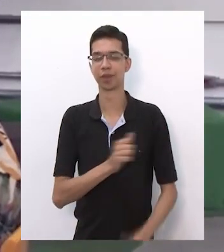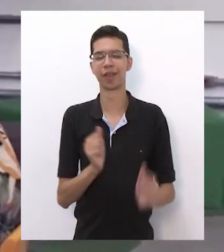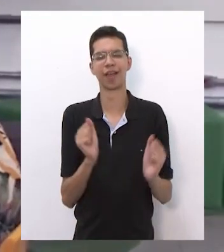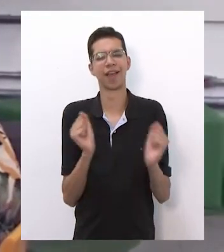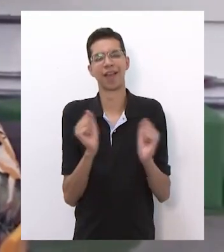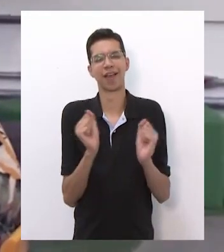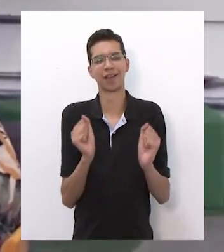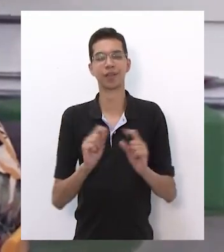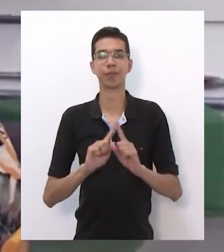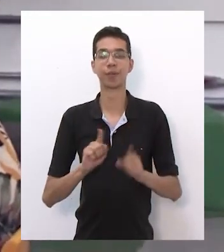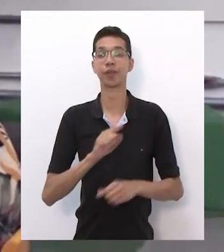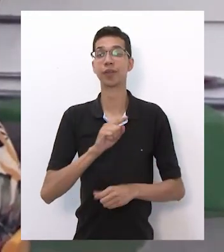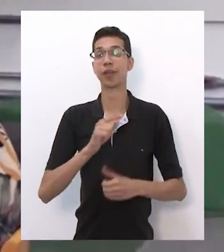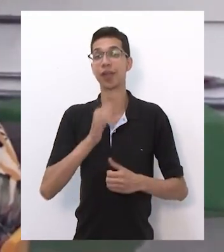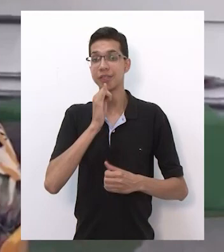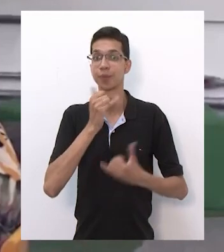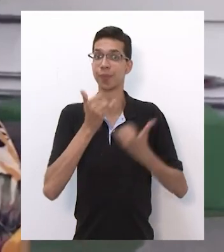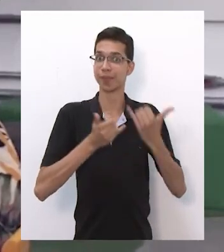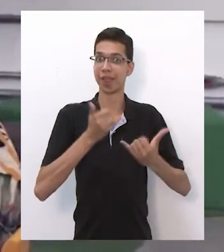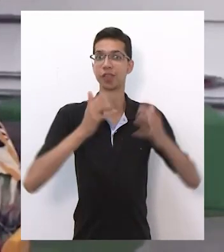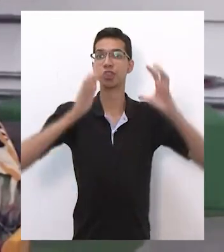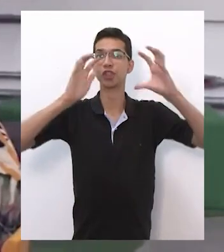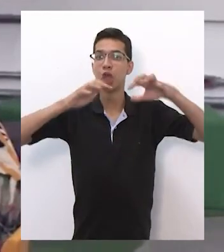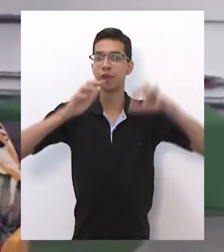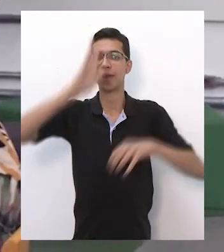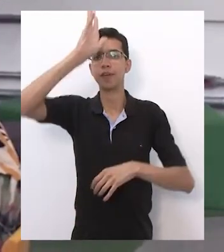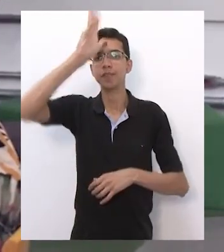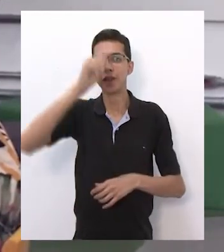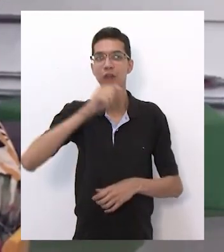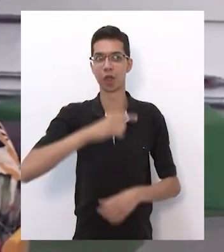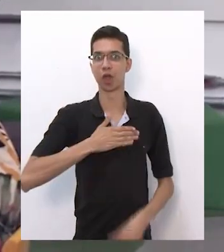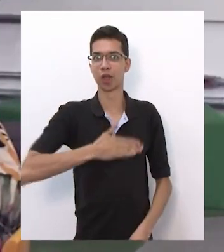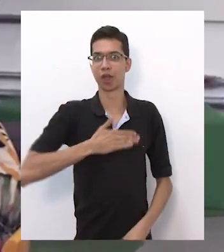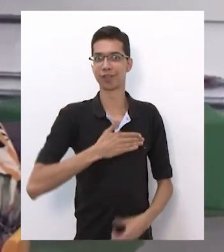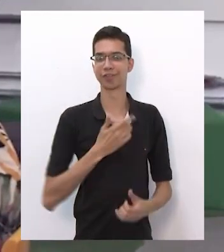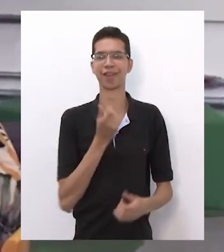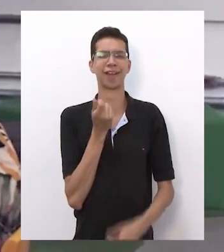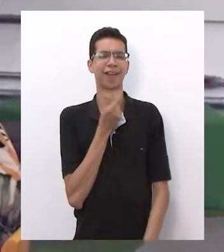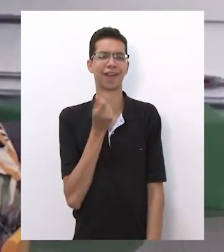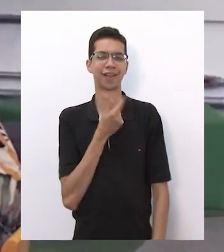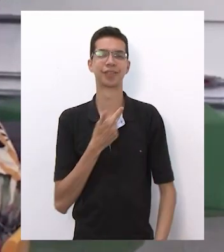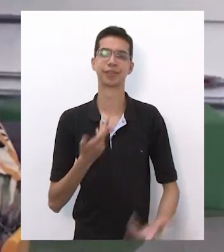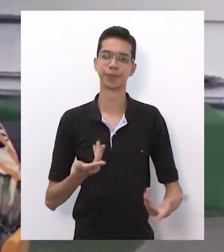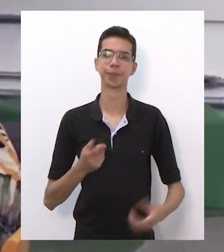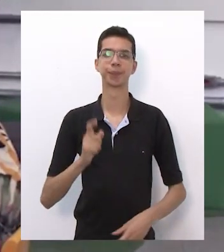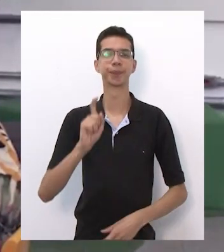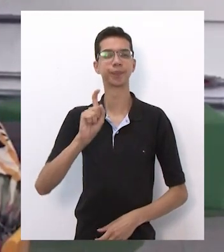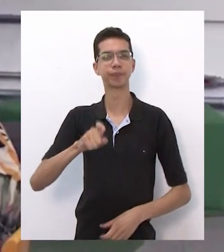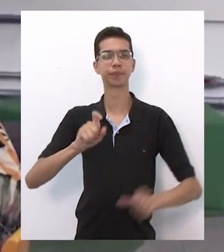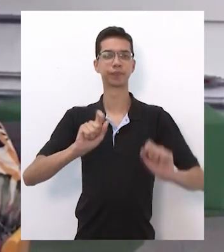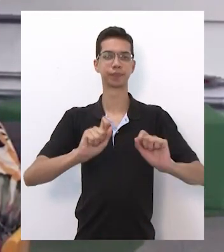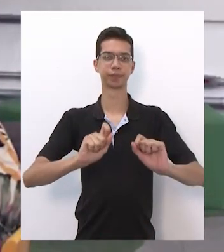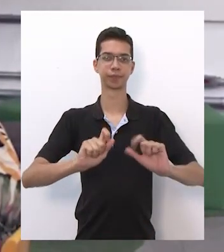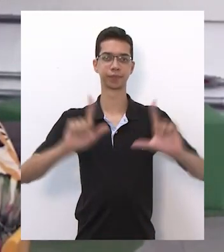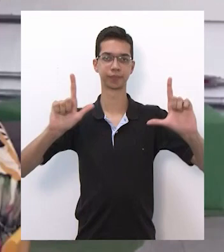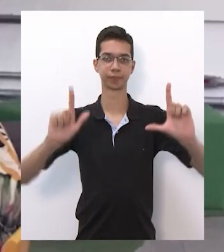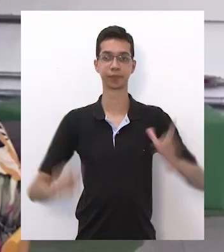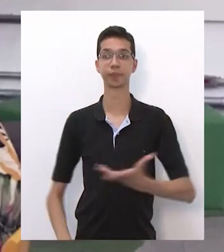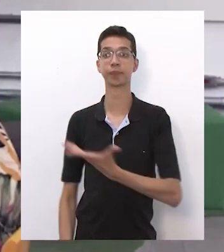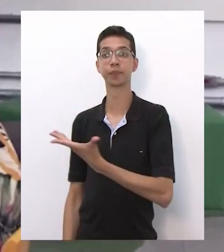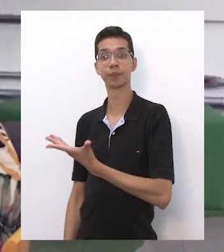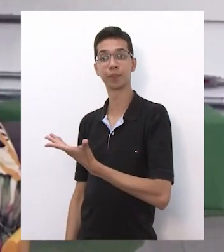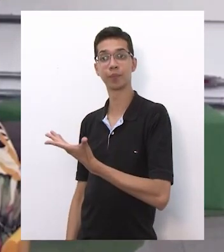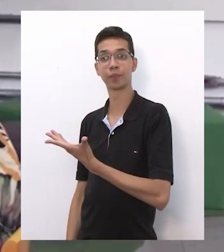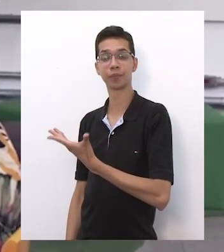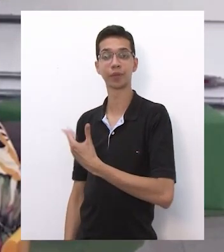chuva de frango, vocês vão adorar fazer, é muito engraçado. Então, a gente vai clicar no Chicken Rain e aí vai vir aqui no blocos, o